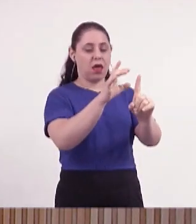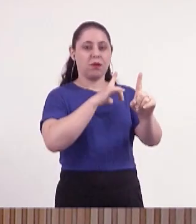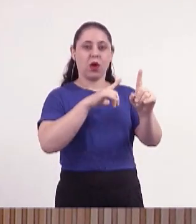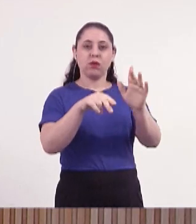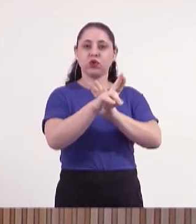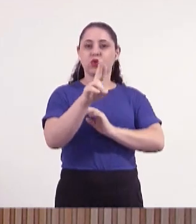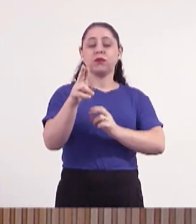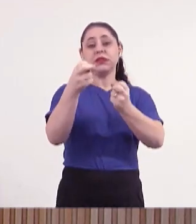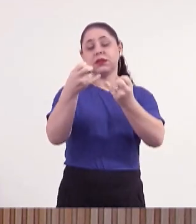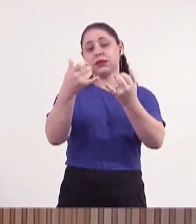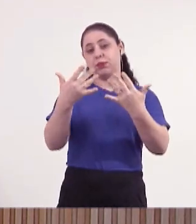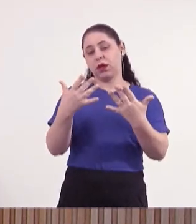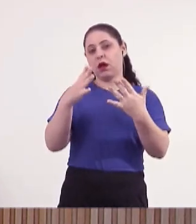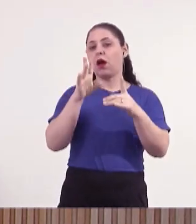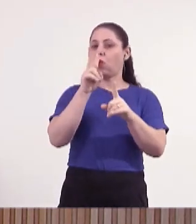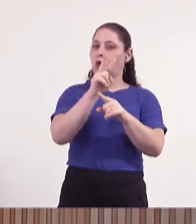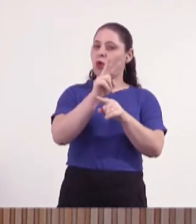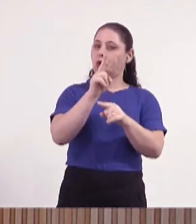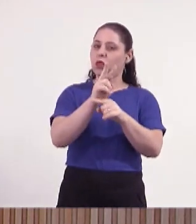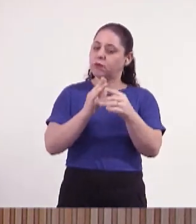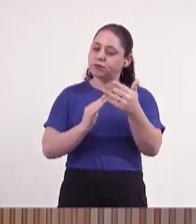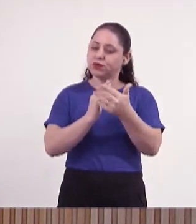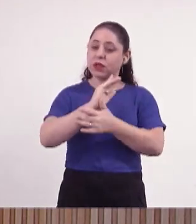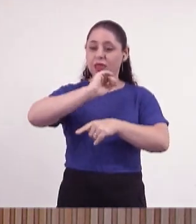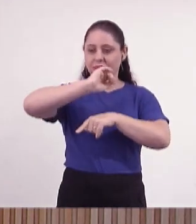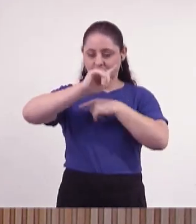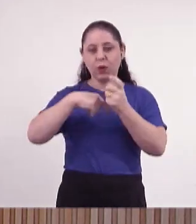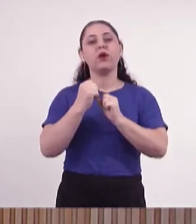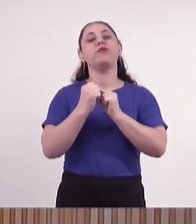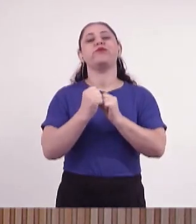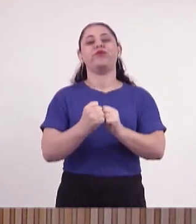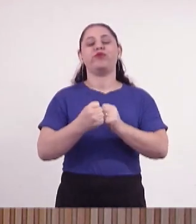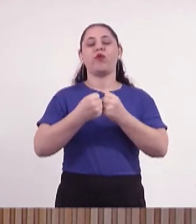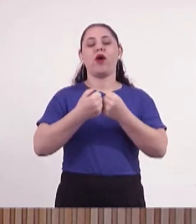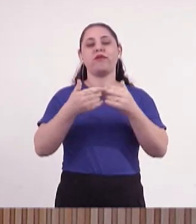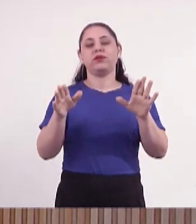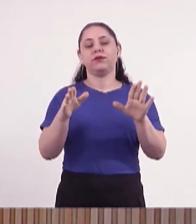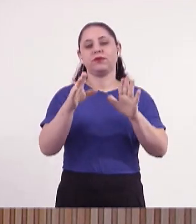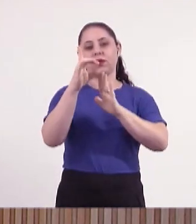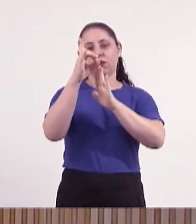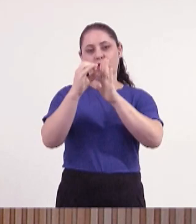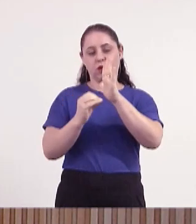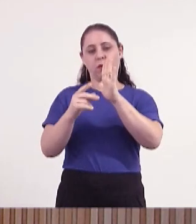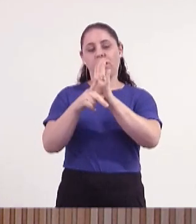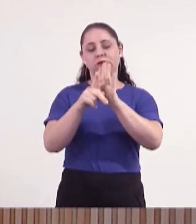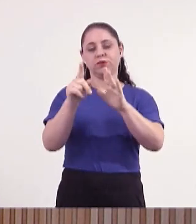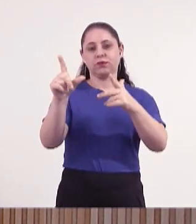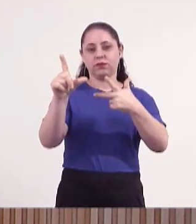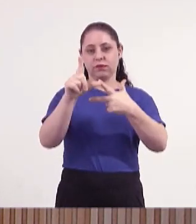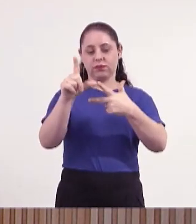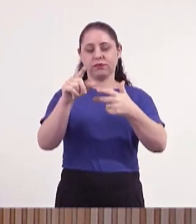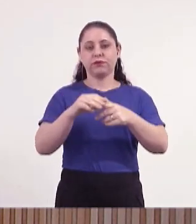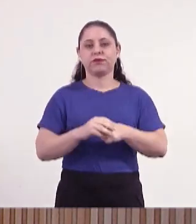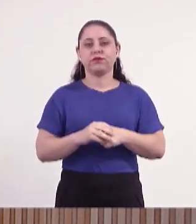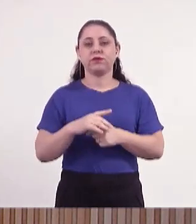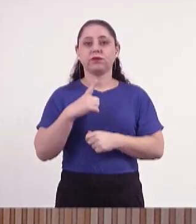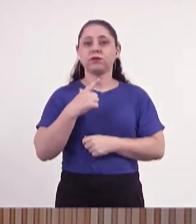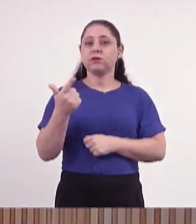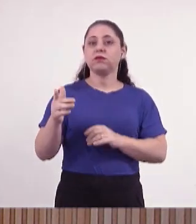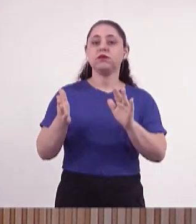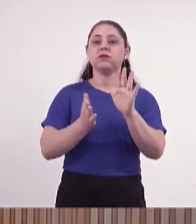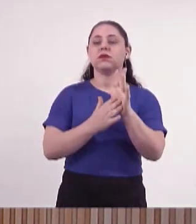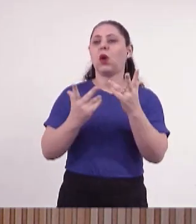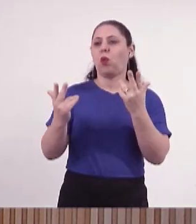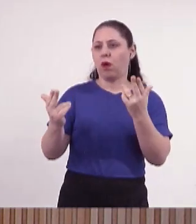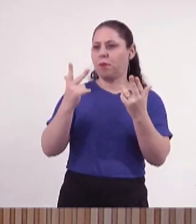O nome a gente sempre explica, ele é preservado ao longo da tramitação, mas é sempre publicado no Diário Oficial do Poder Legislativo. A gente tem uma outra